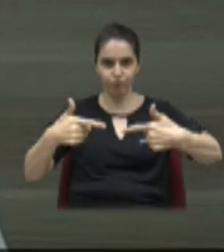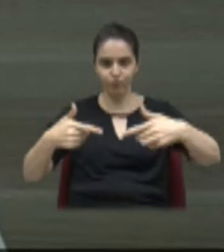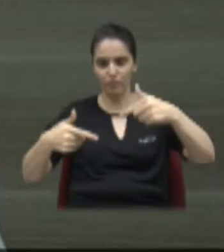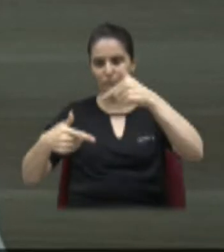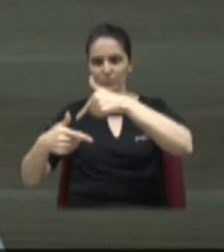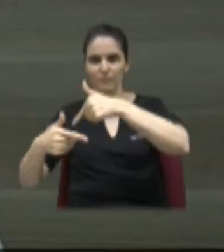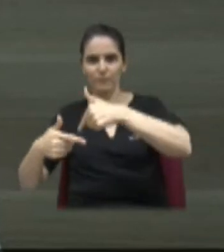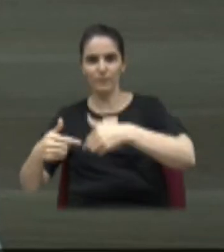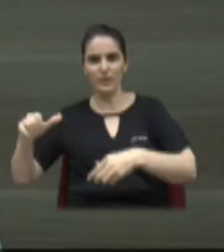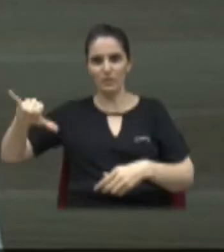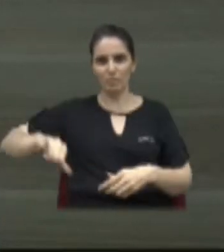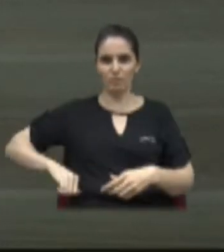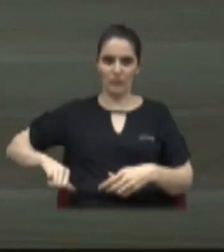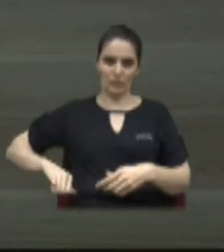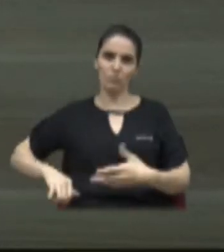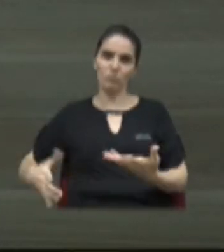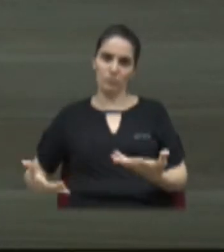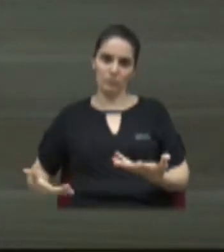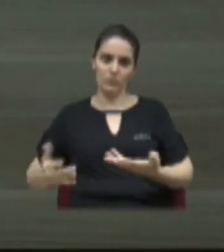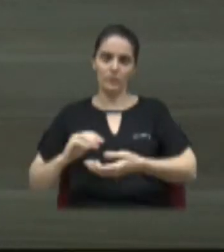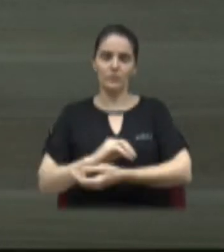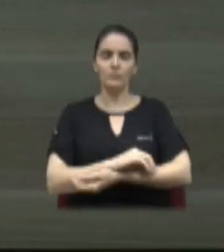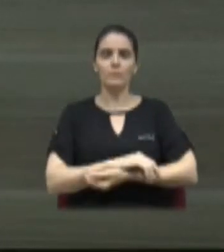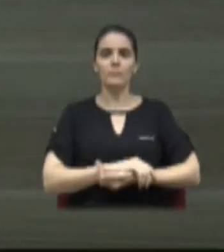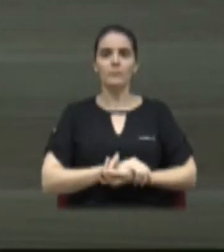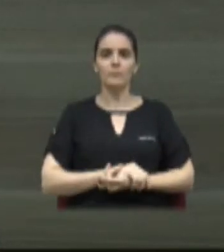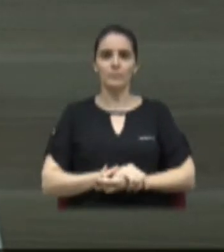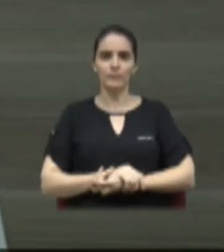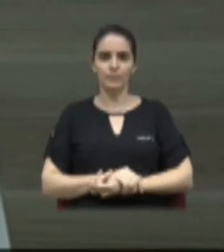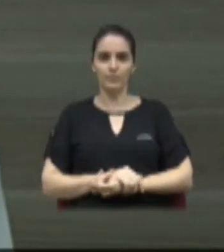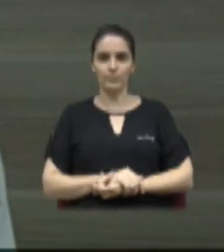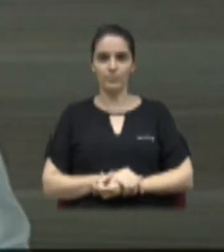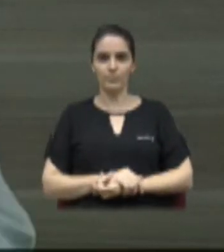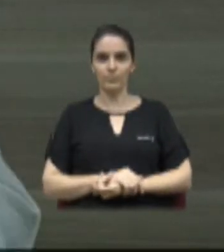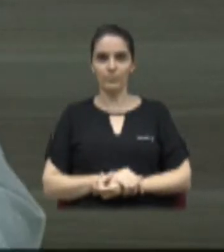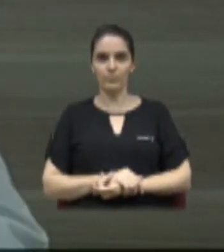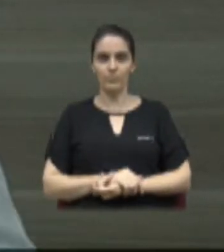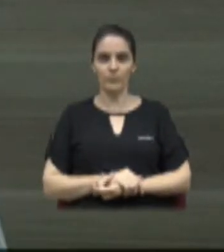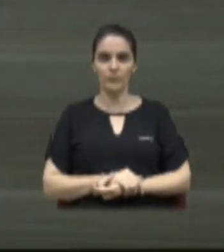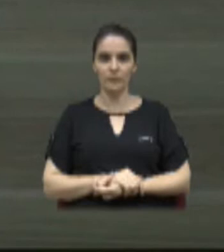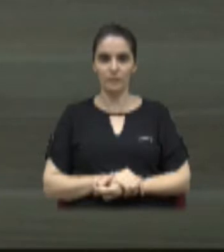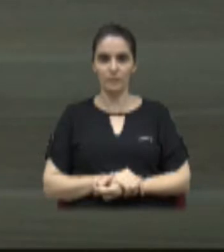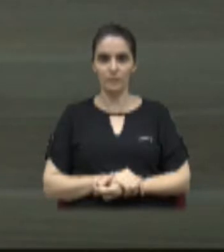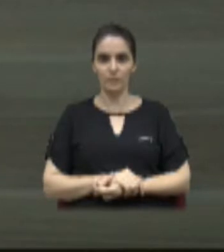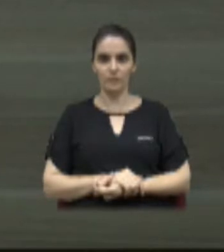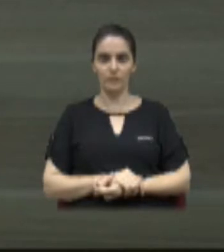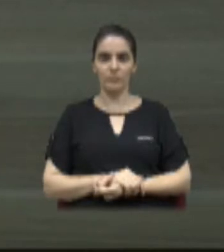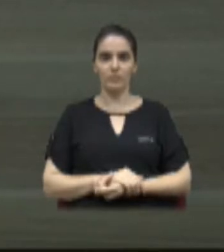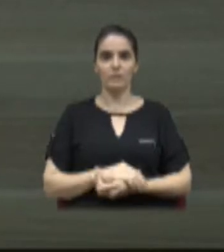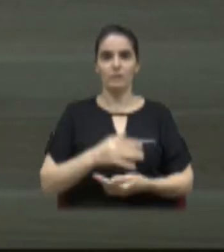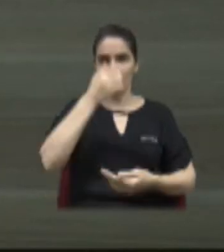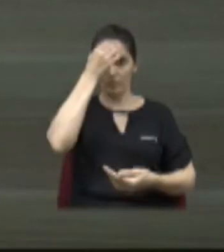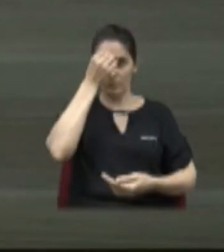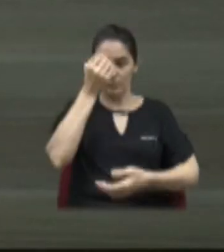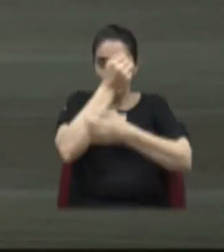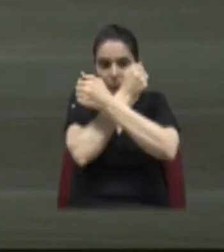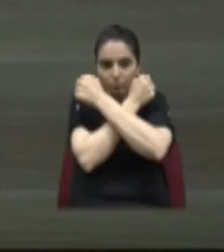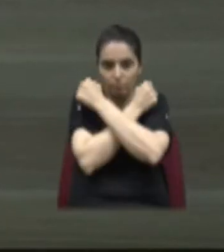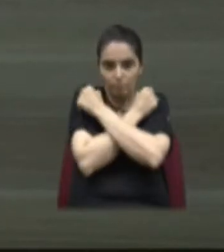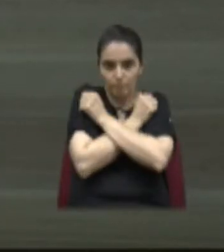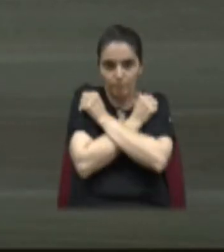dominar a situação e acaba rendido ali na espreita do vagabundo. Então fica aqui o meu abraço fraternal a você,